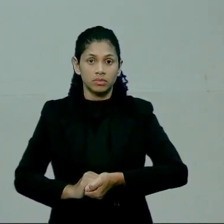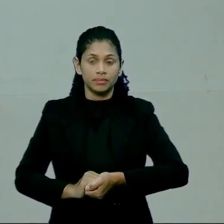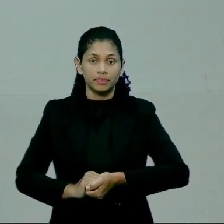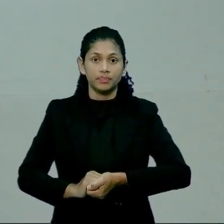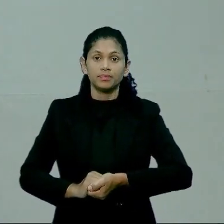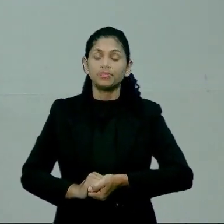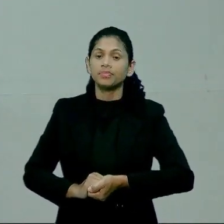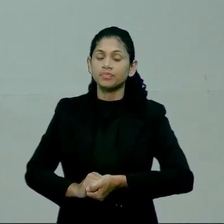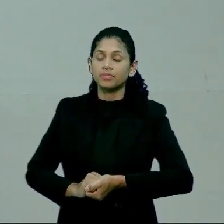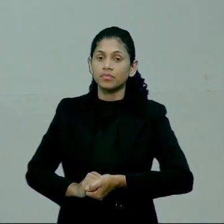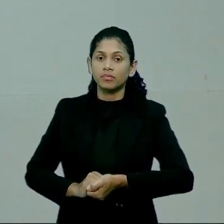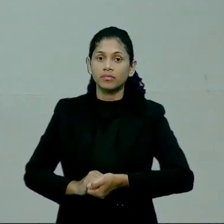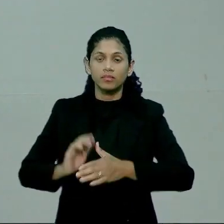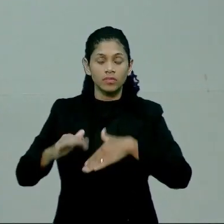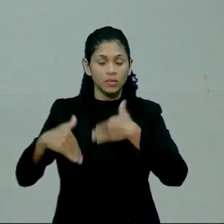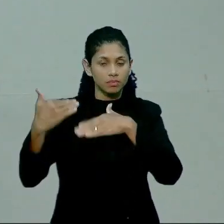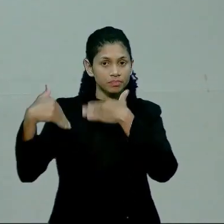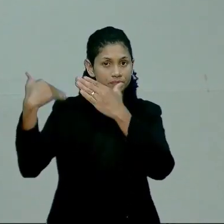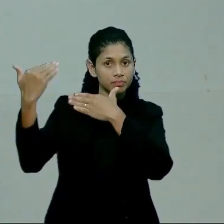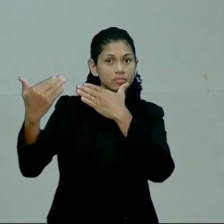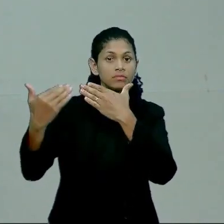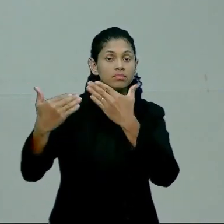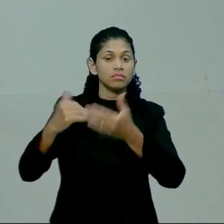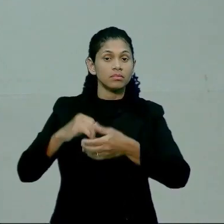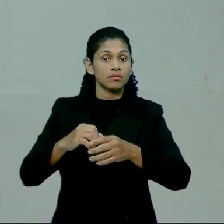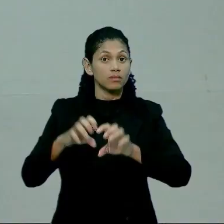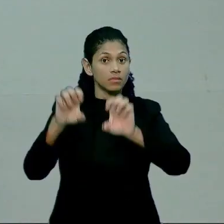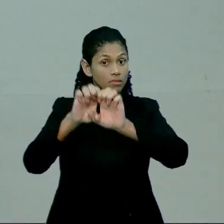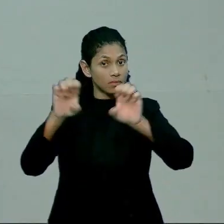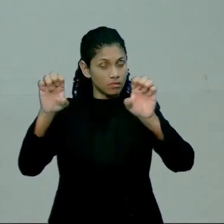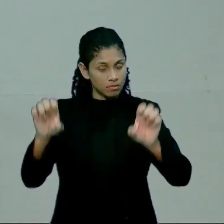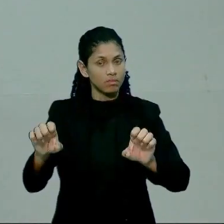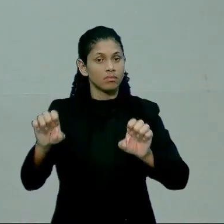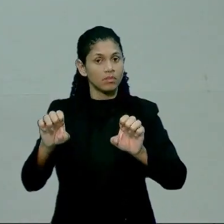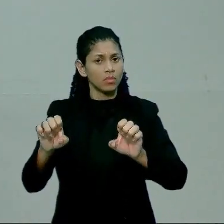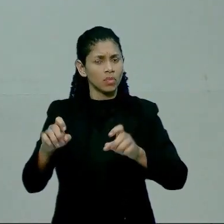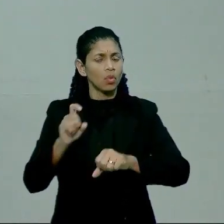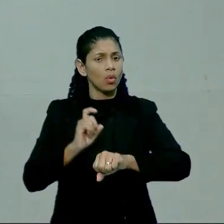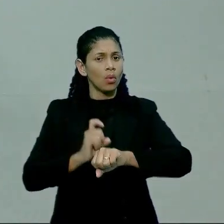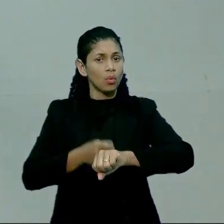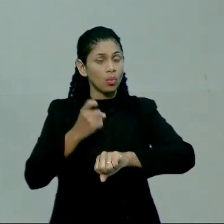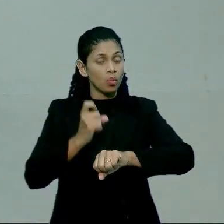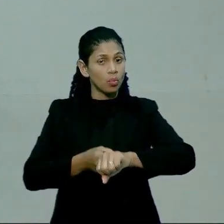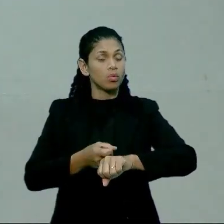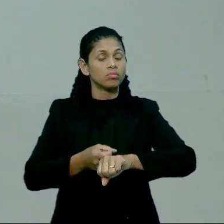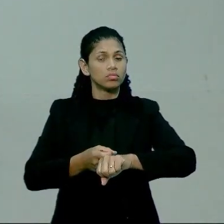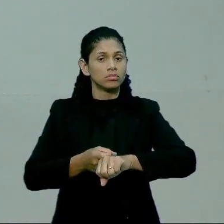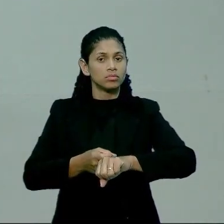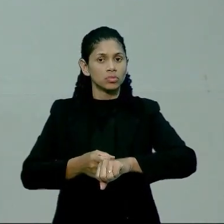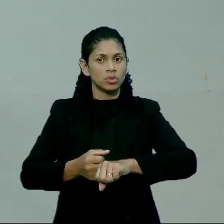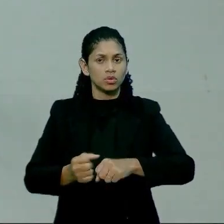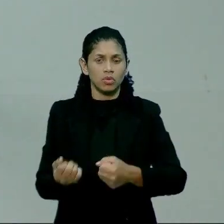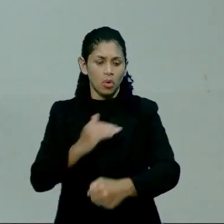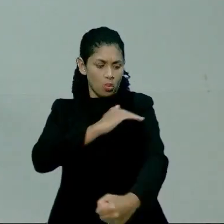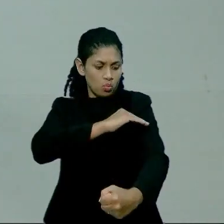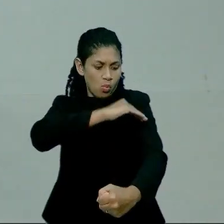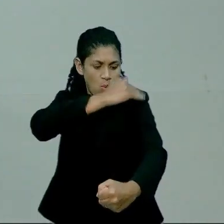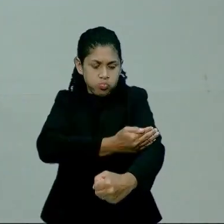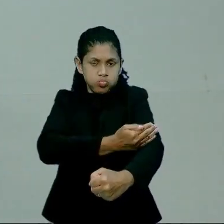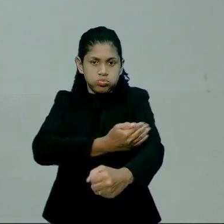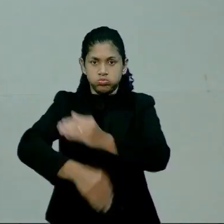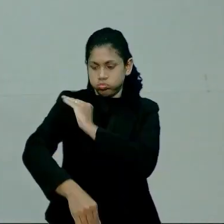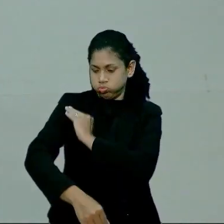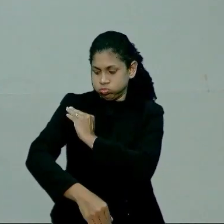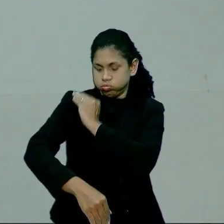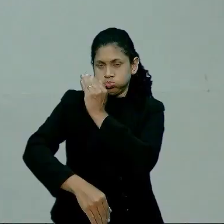se regenerar, mas o crescimento, desenvolvimento é da estrutura óssea. E aí a estrutura que a gente quer crescer, se eu quero ficar grandão, é uma